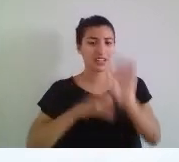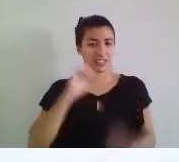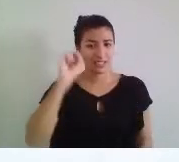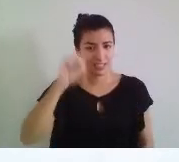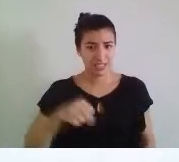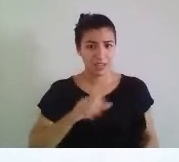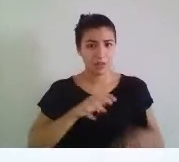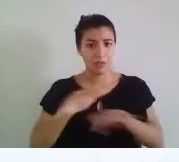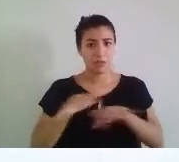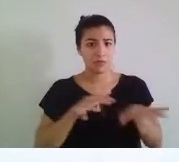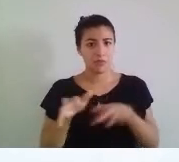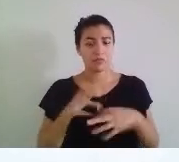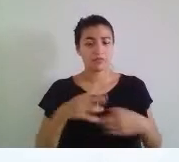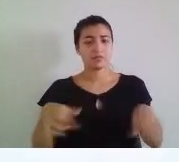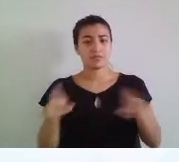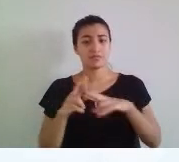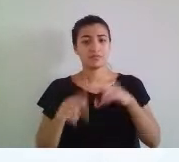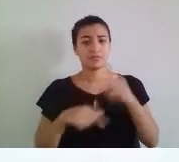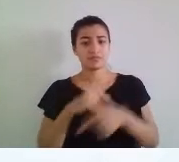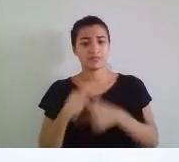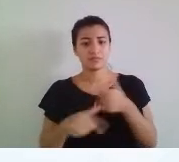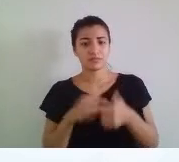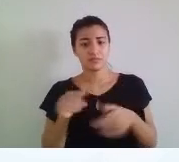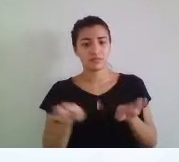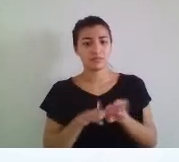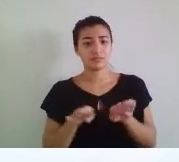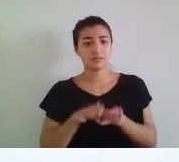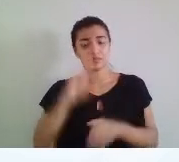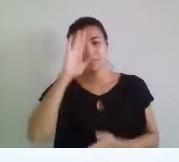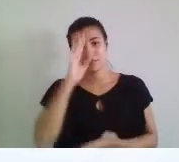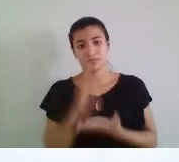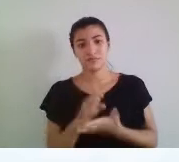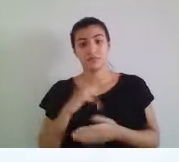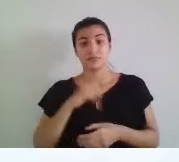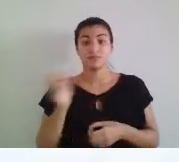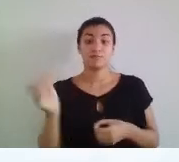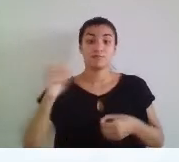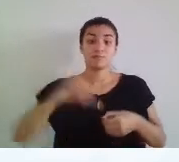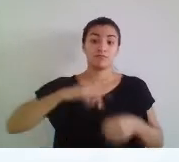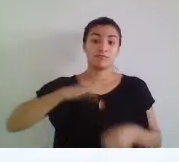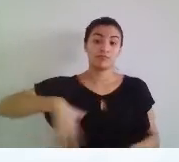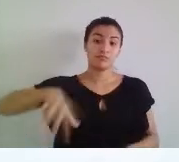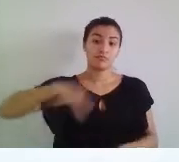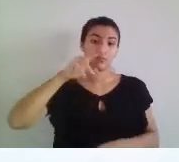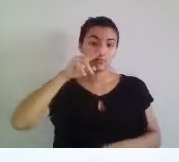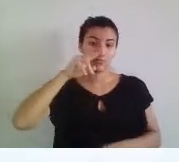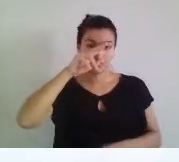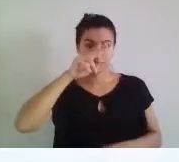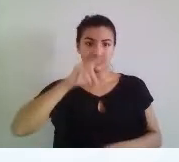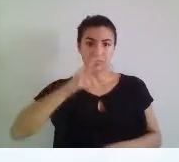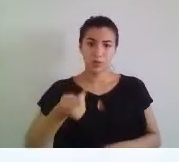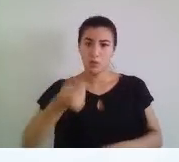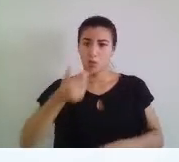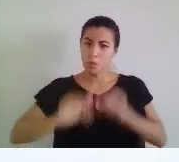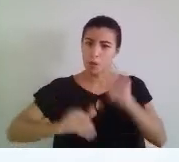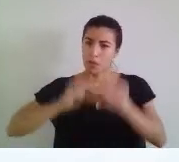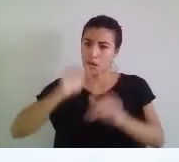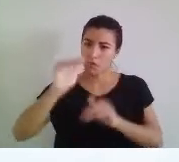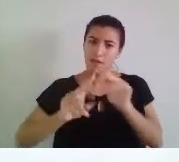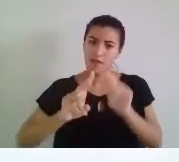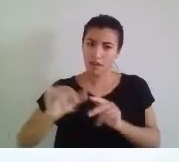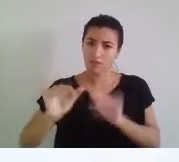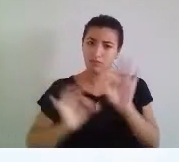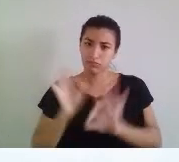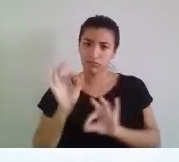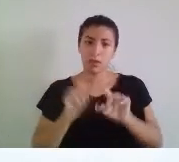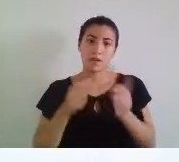movimento da reforma trabalhista, e a tendência agora é que haja uma retomada de espaços, uma retomada de forças, e aos pouquinhos a coisa vai se dilapidando, mas a luta